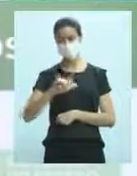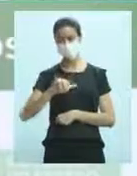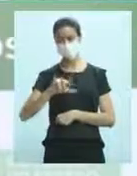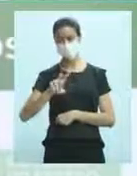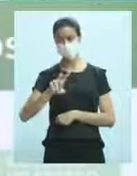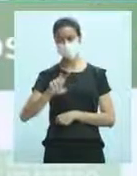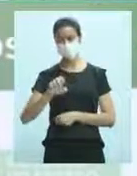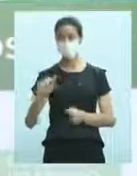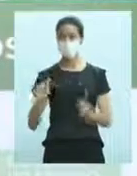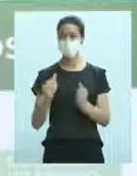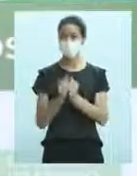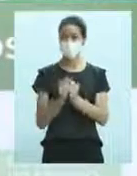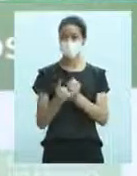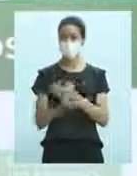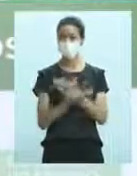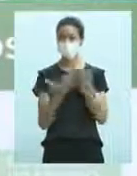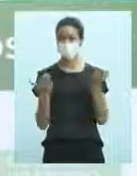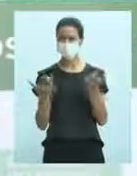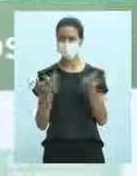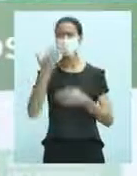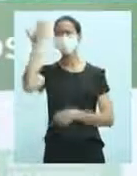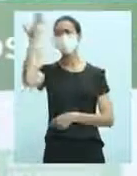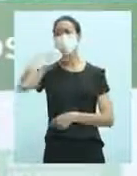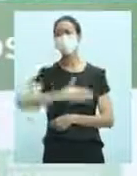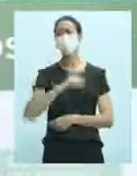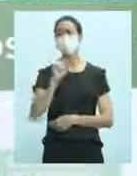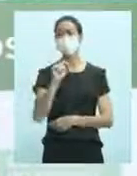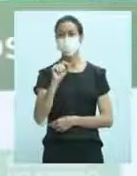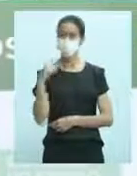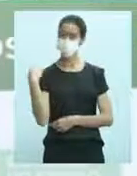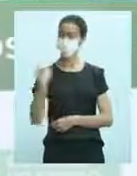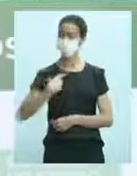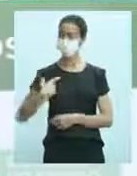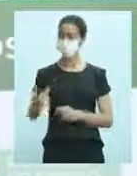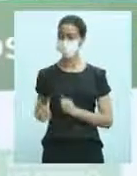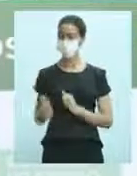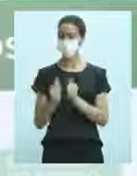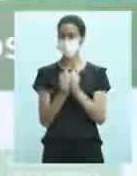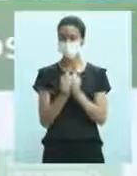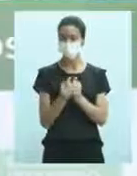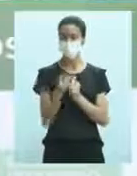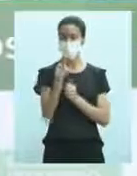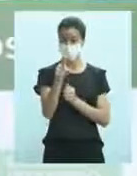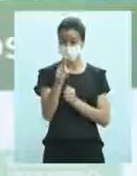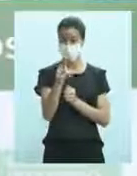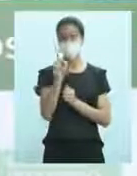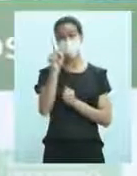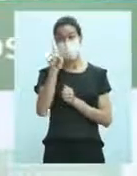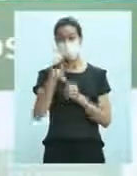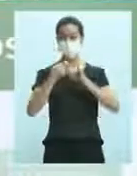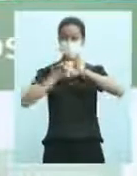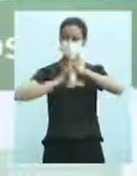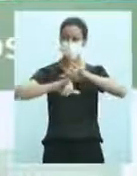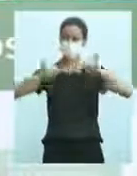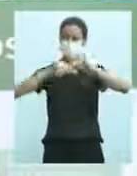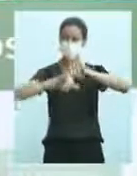a disposição que nós devendo desde o início de mantermos todas as informações